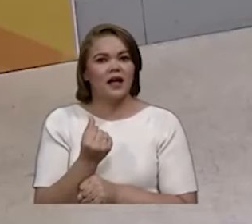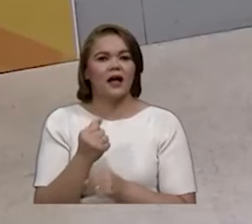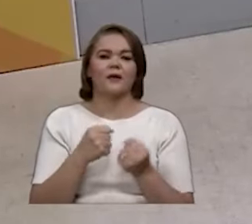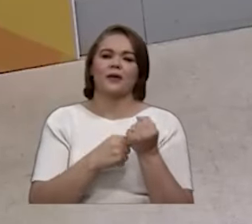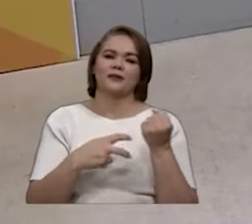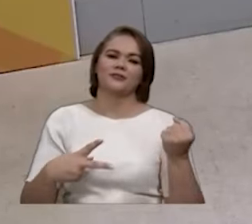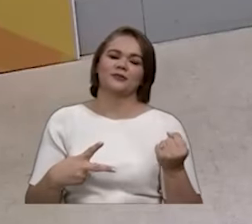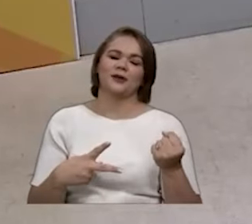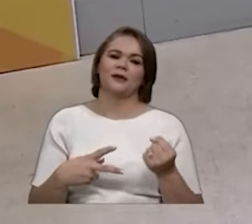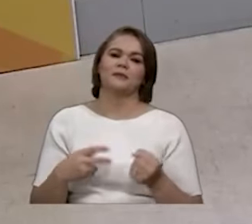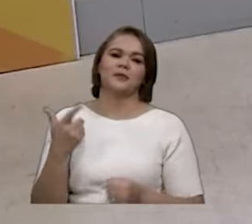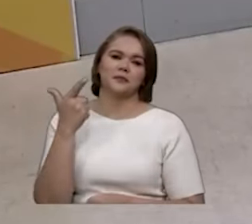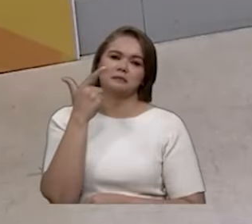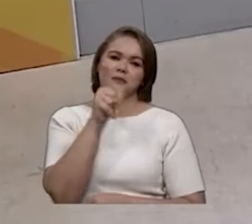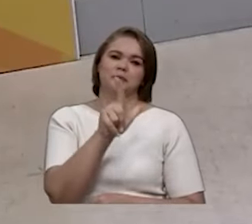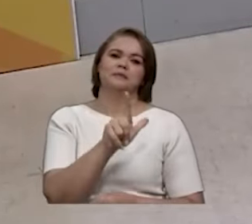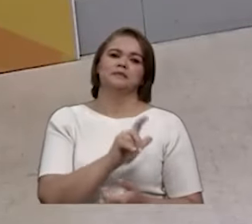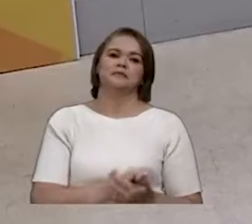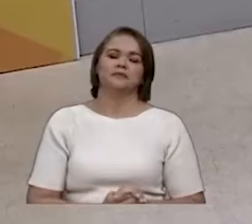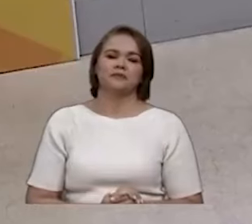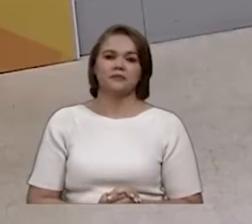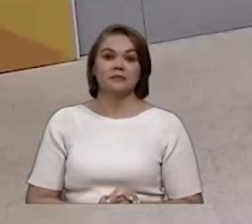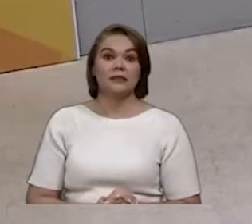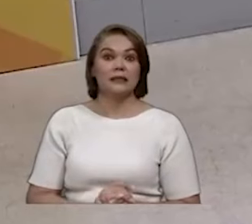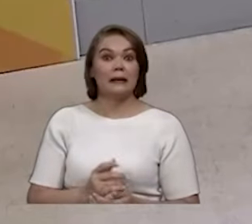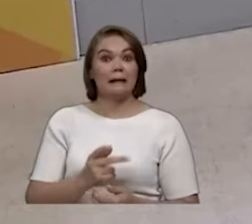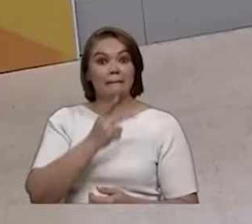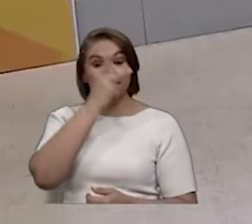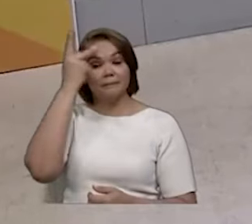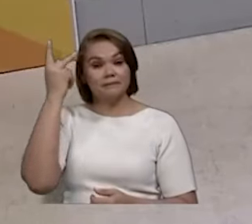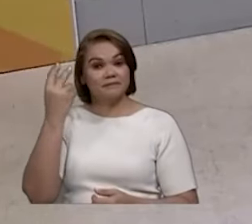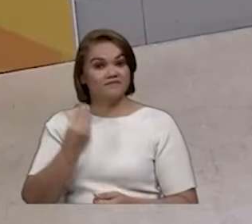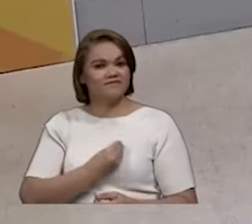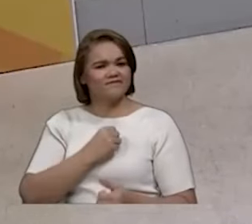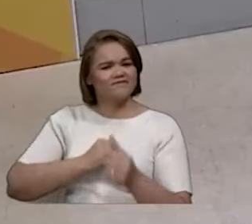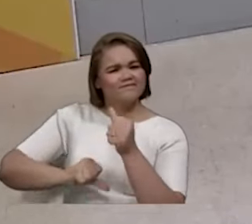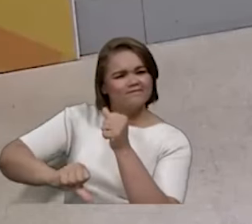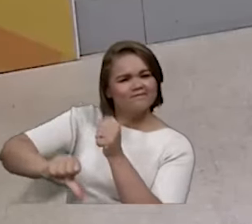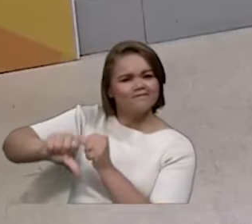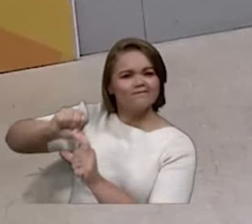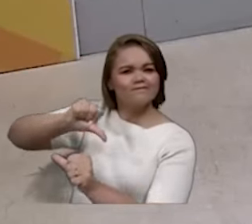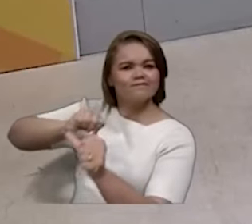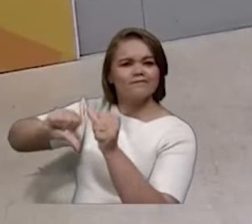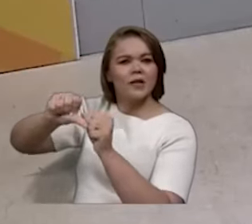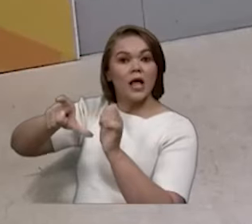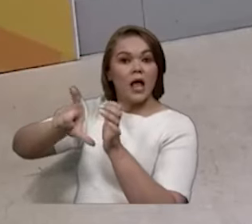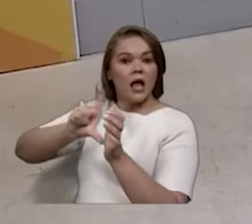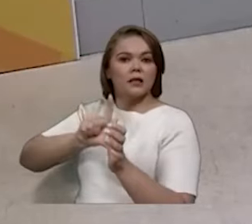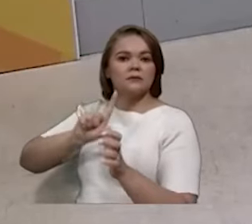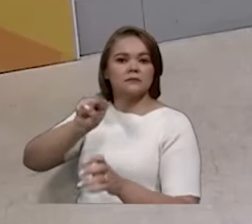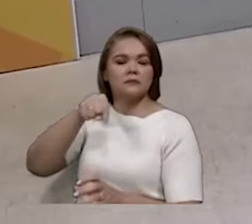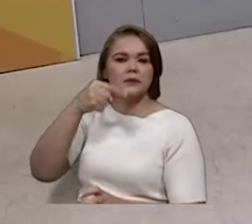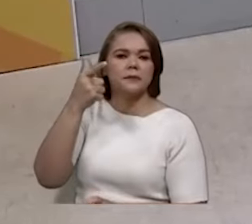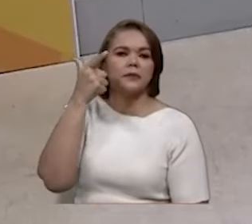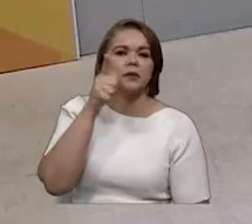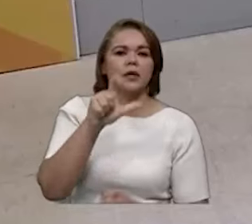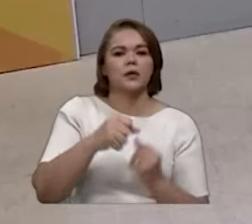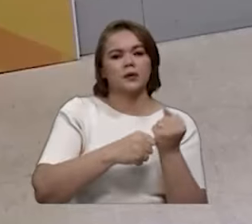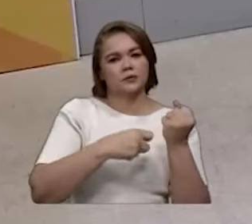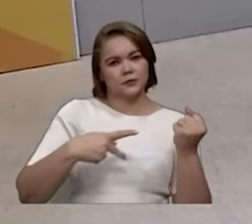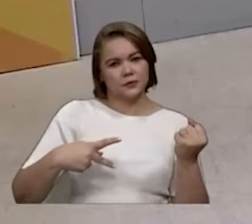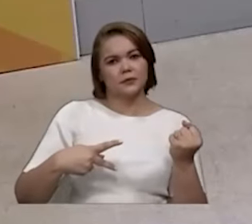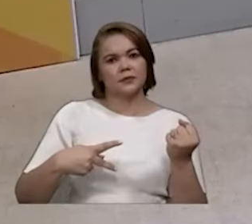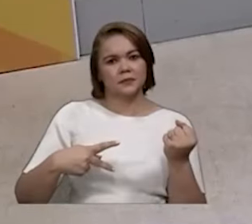Cap, né? Com certeza. Pessoas que têm as vidas transformadas em antes e depois de serem contemplados, Caju